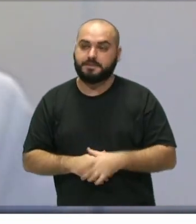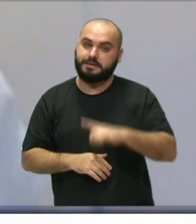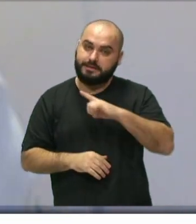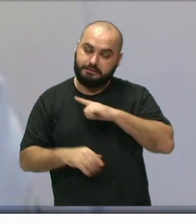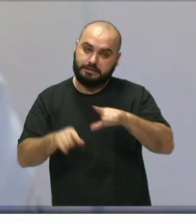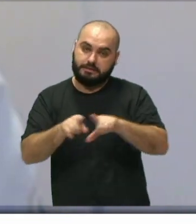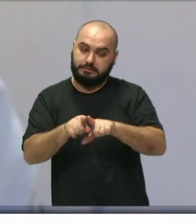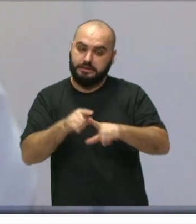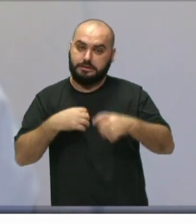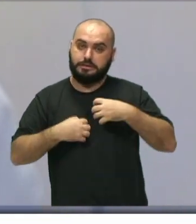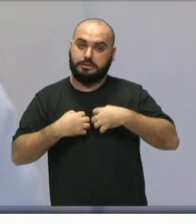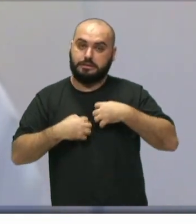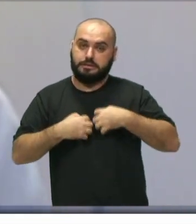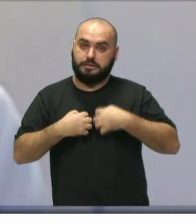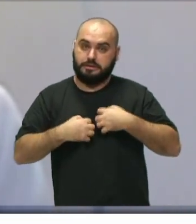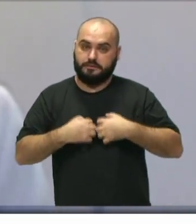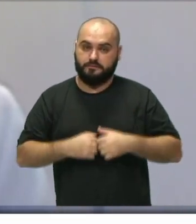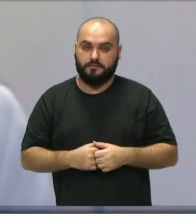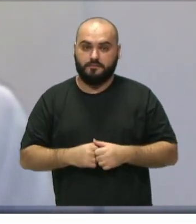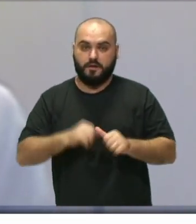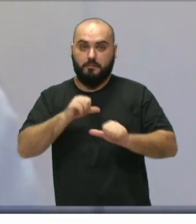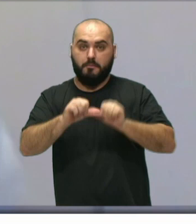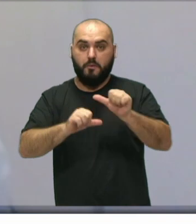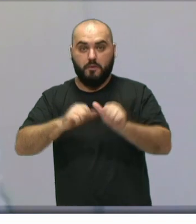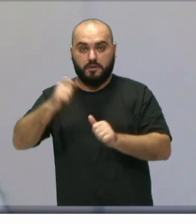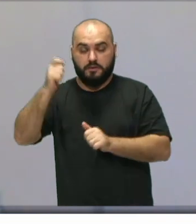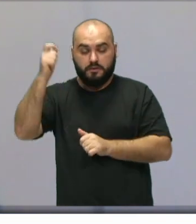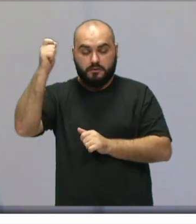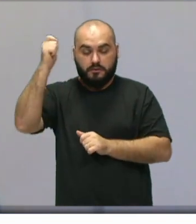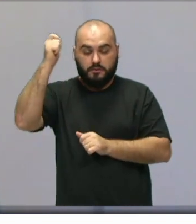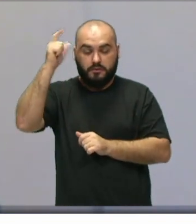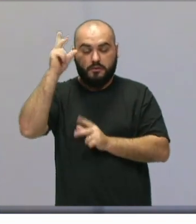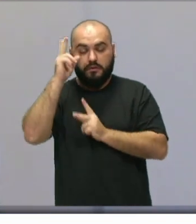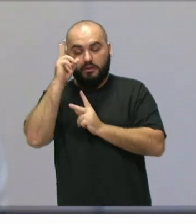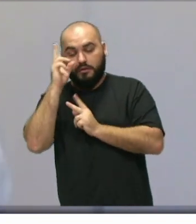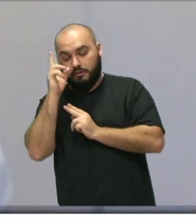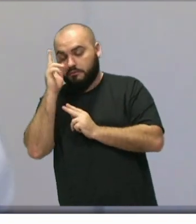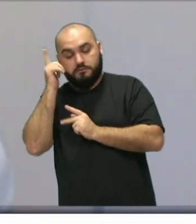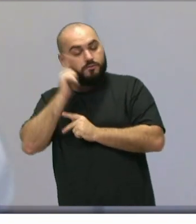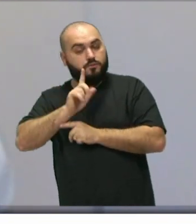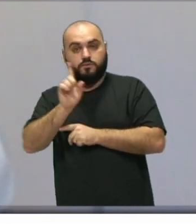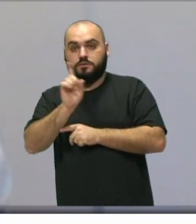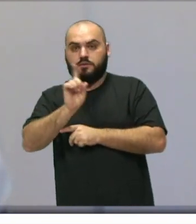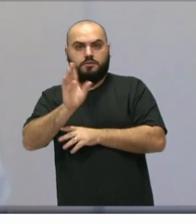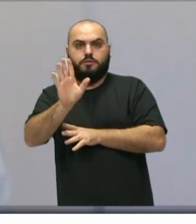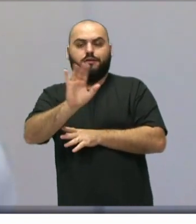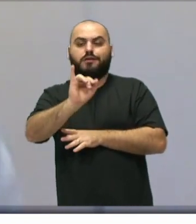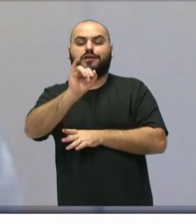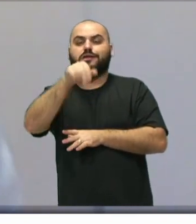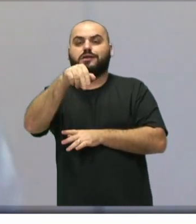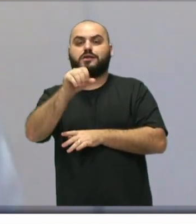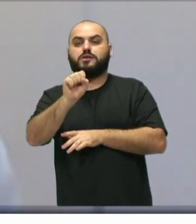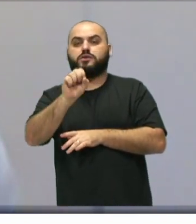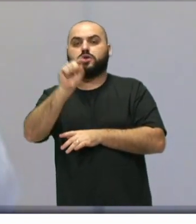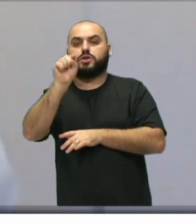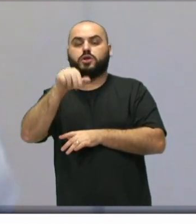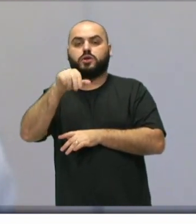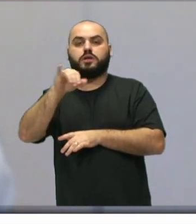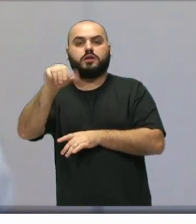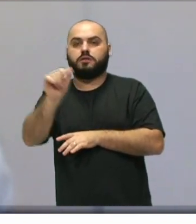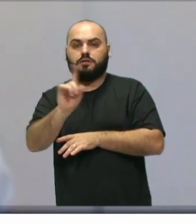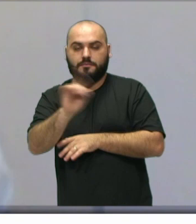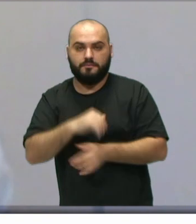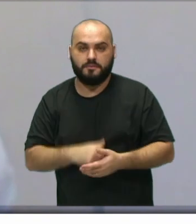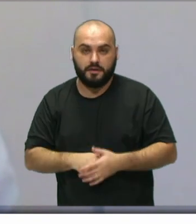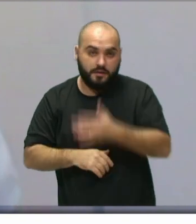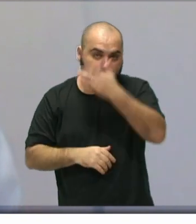ansiedade, alteração de sono, e às vezes não é questão de que tenha insônia, o paciente dorme muito, mas ele